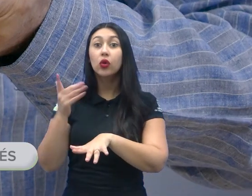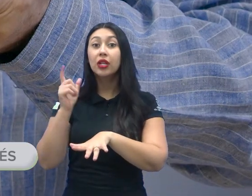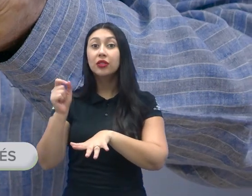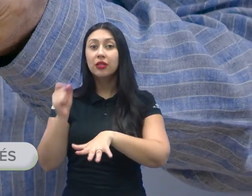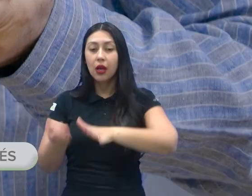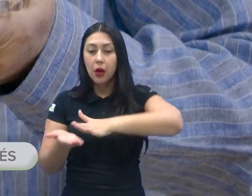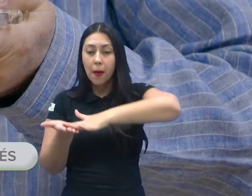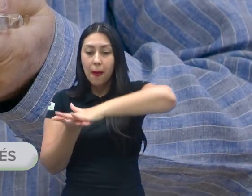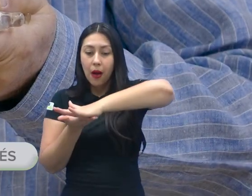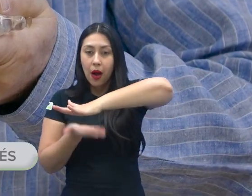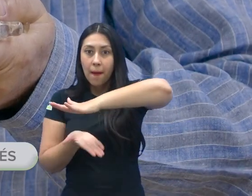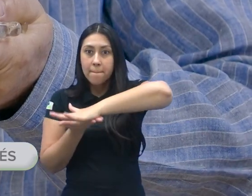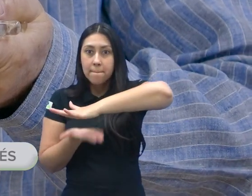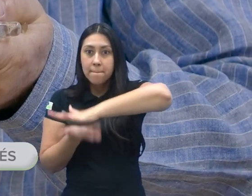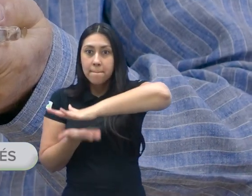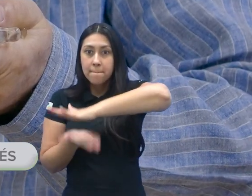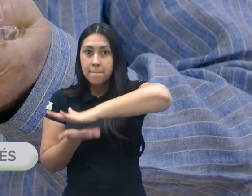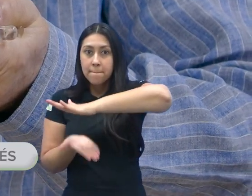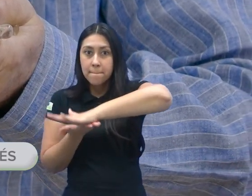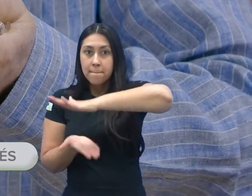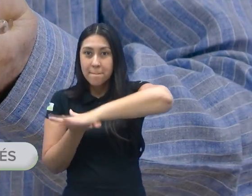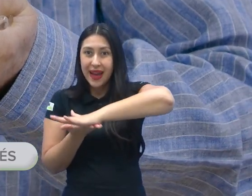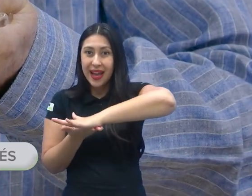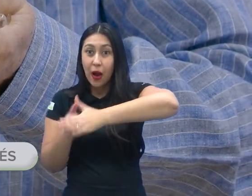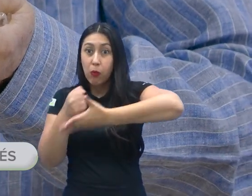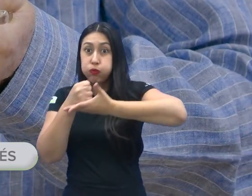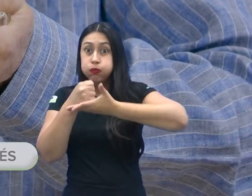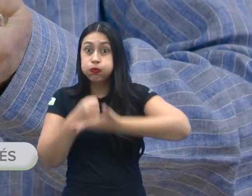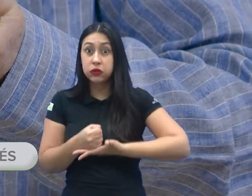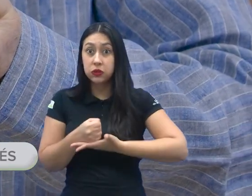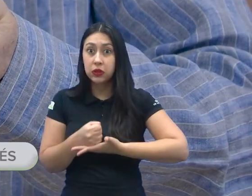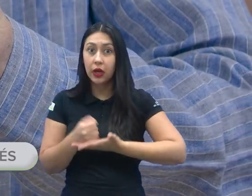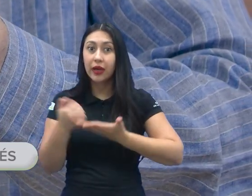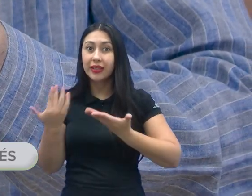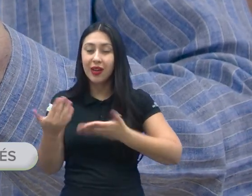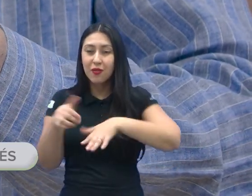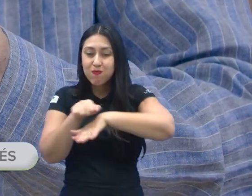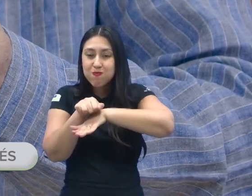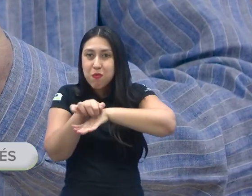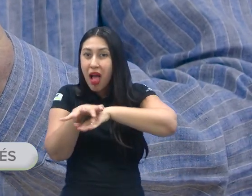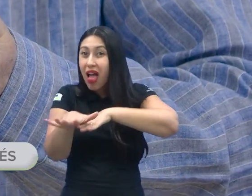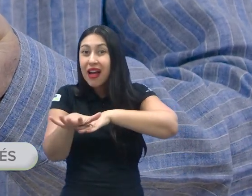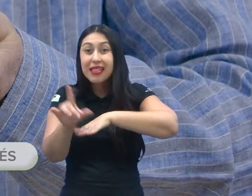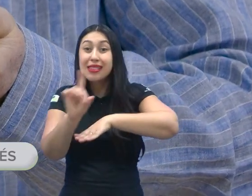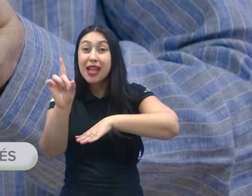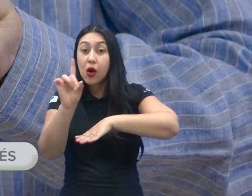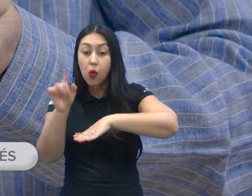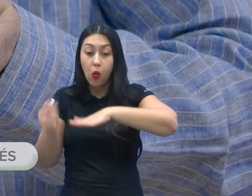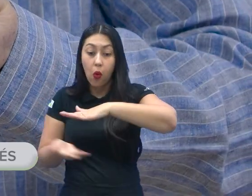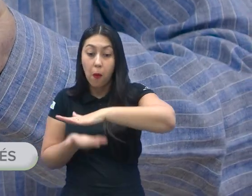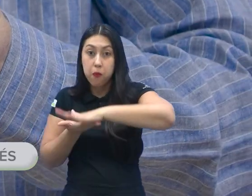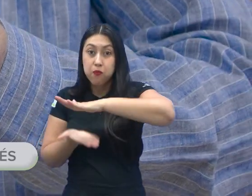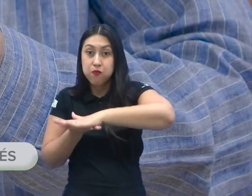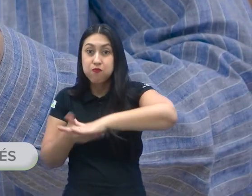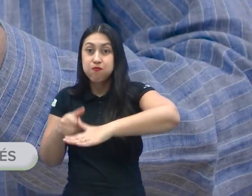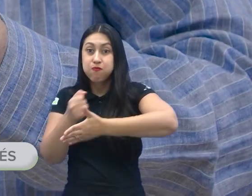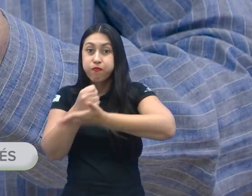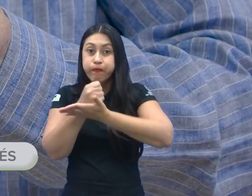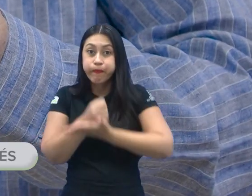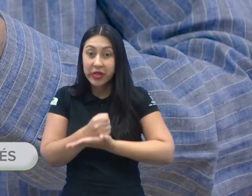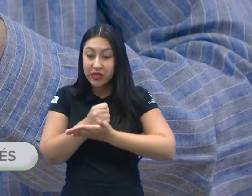região posterior do pé, chamado retropé. Então, você não distribui de uma forma homogênea o peso do corpo na região